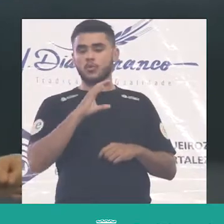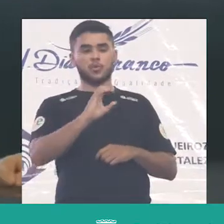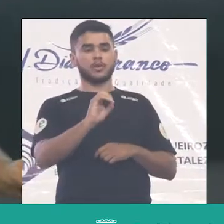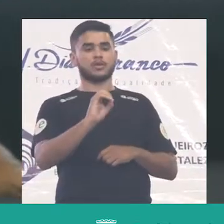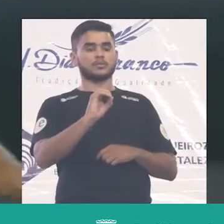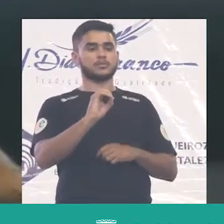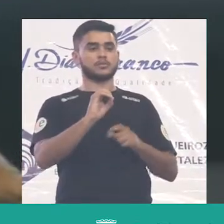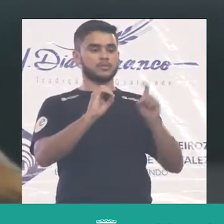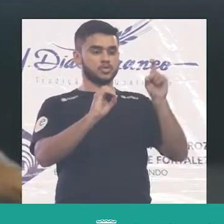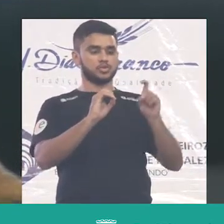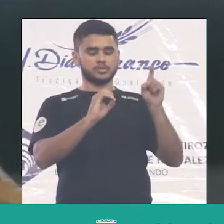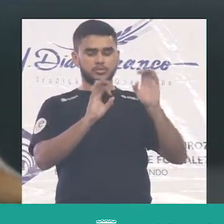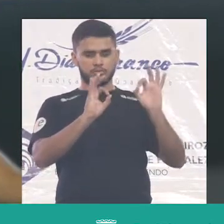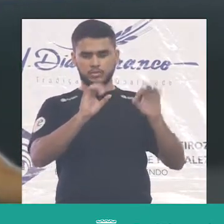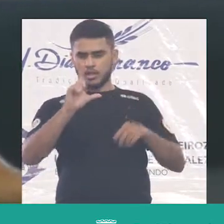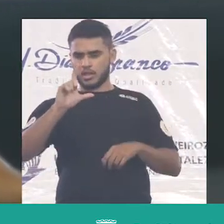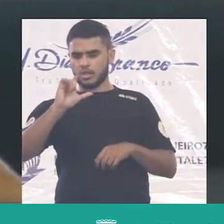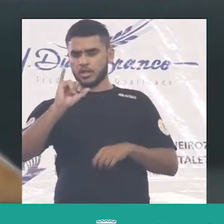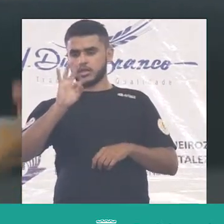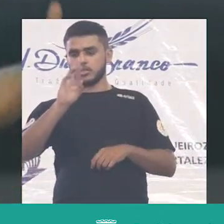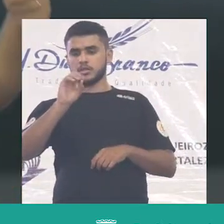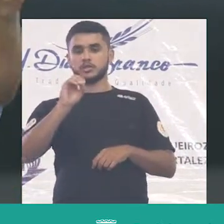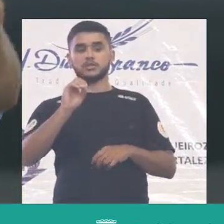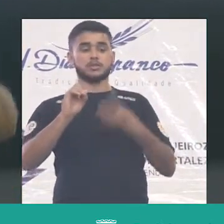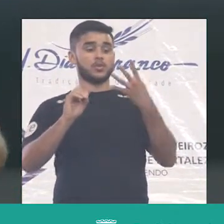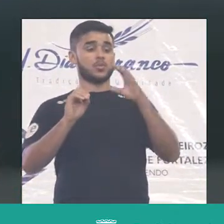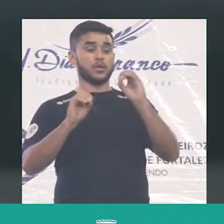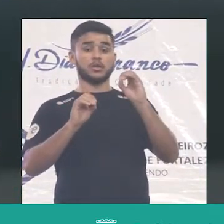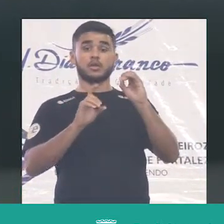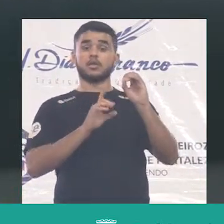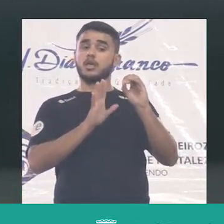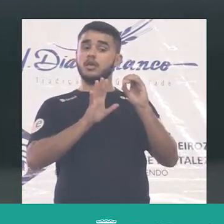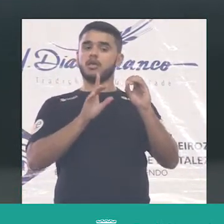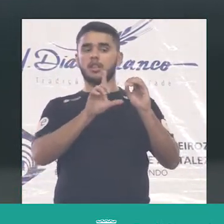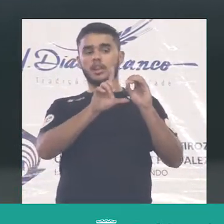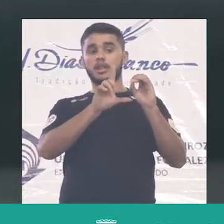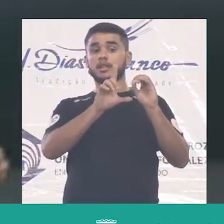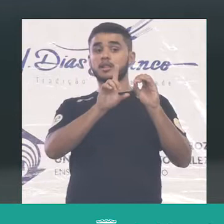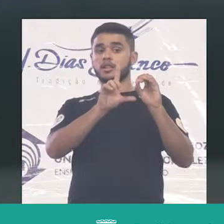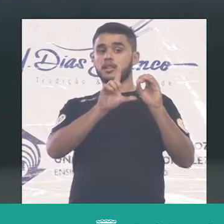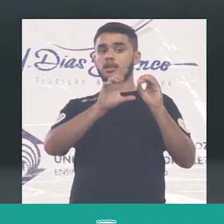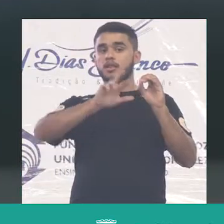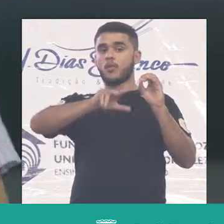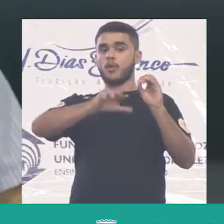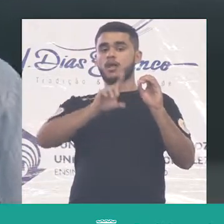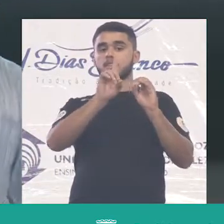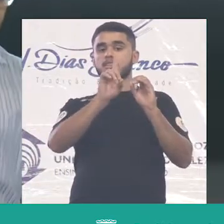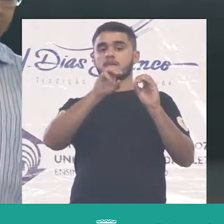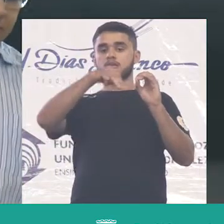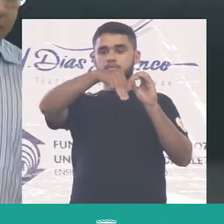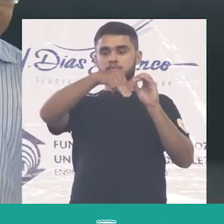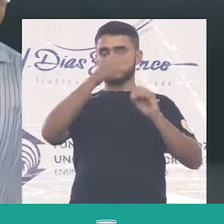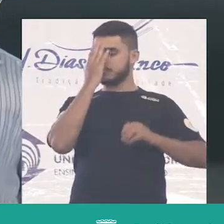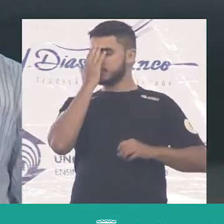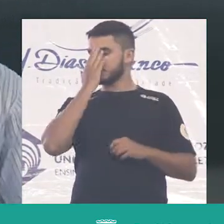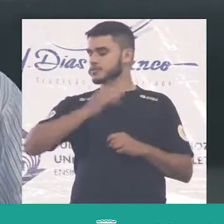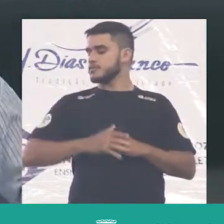Mas não está tudo em litros? Então são 40 decímetros que tem aí. 40 decímetros, está tudo em